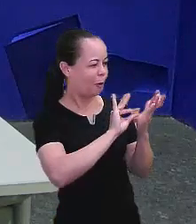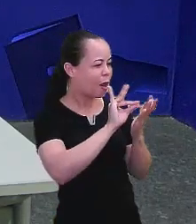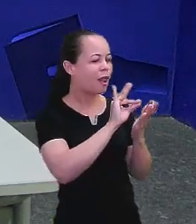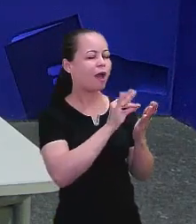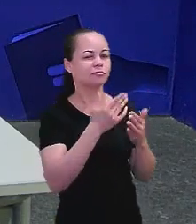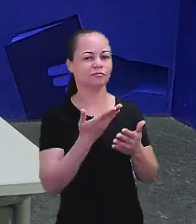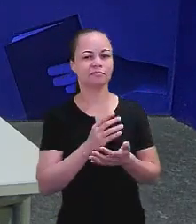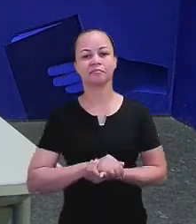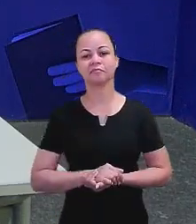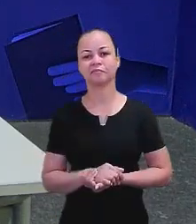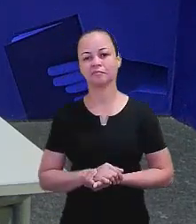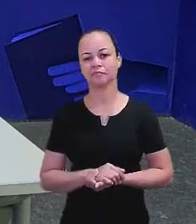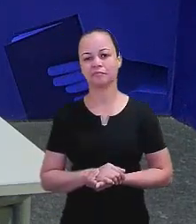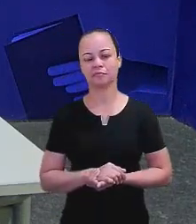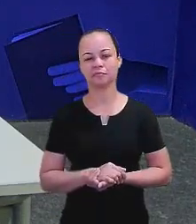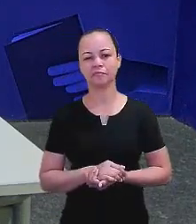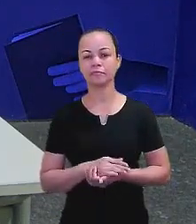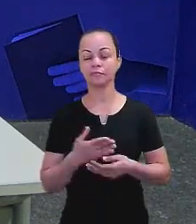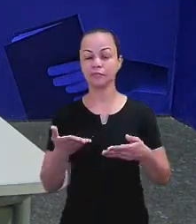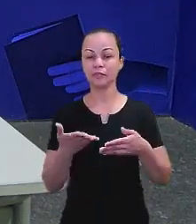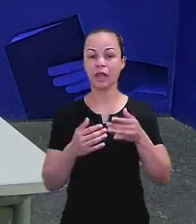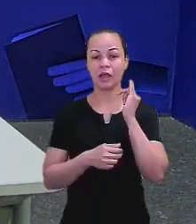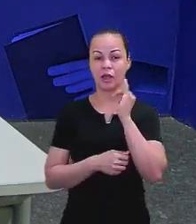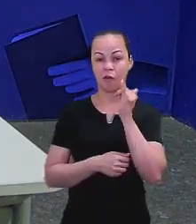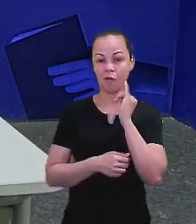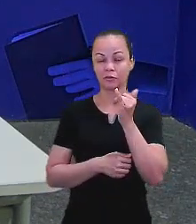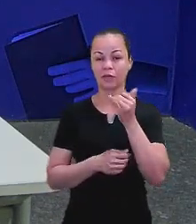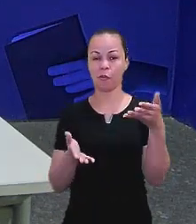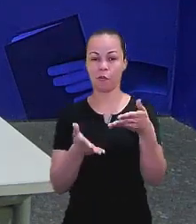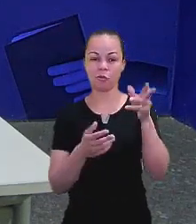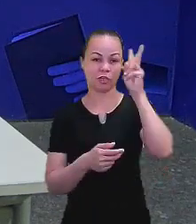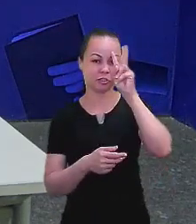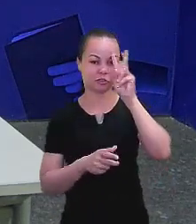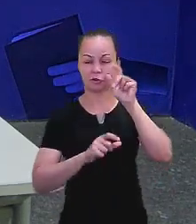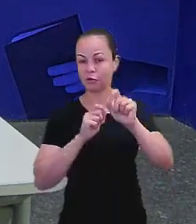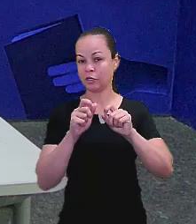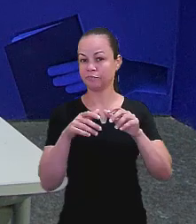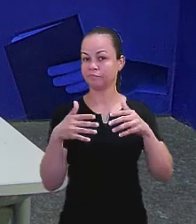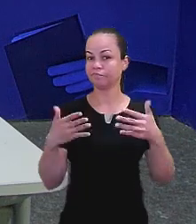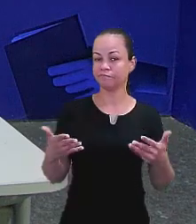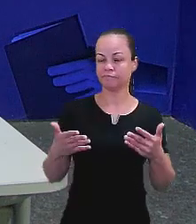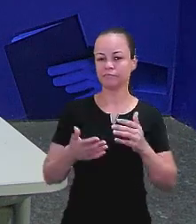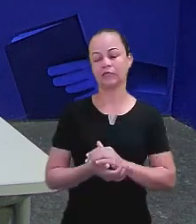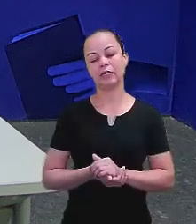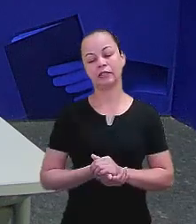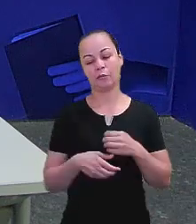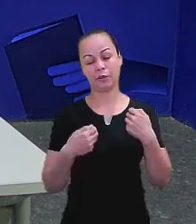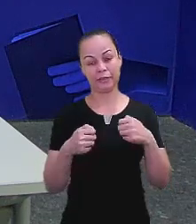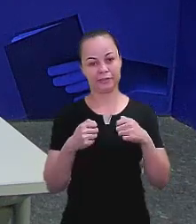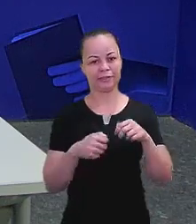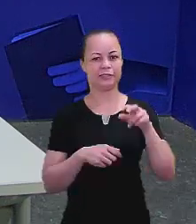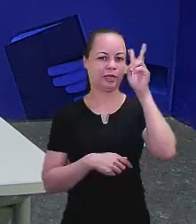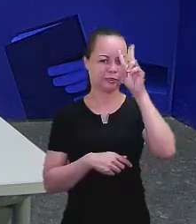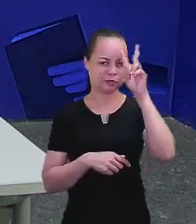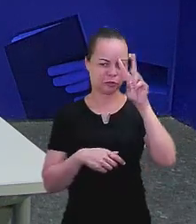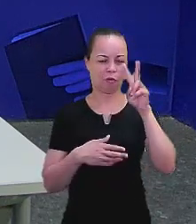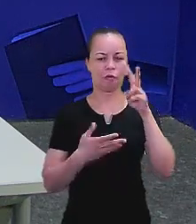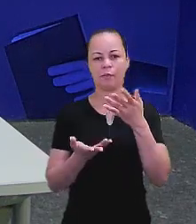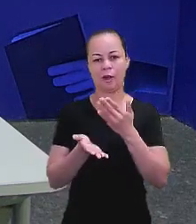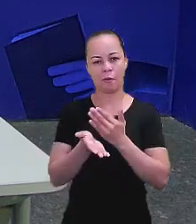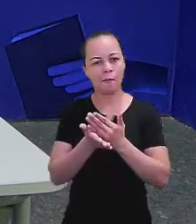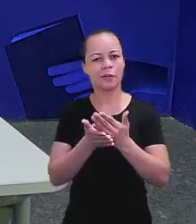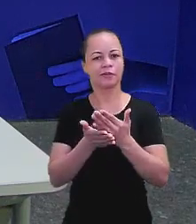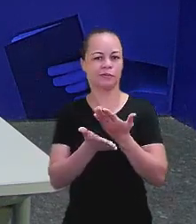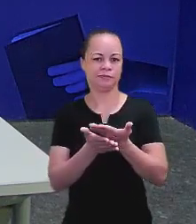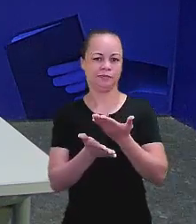lá. Qual será a história que a gente vai contar hoje, né? Porque para começar a nossa aula, a gente precisa de uma história, né, Lilinha? Isso mesmo,